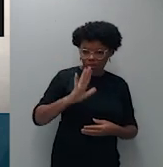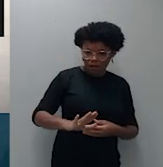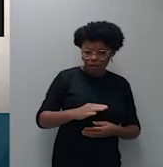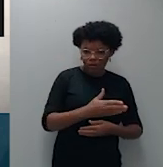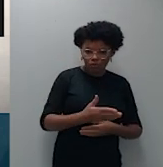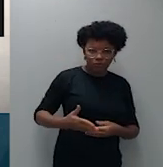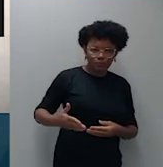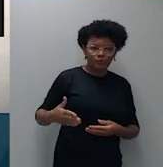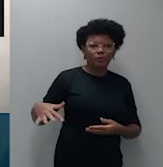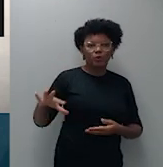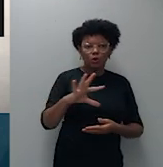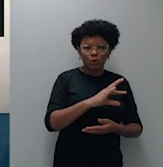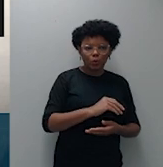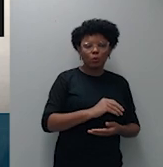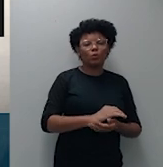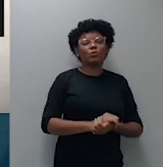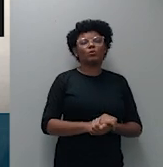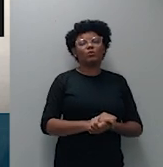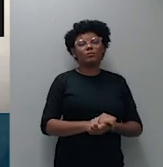Presidente